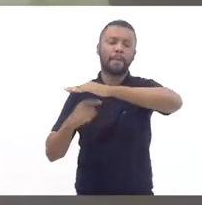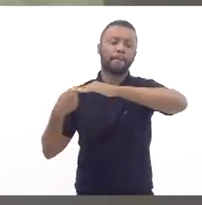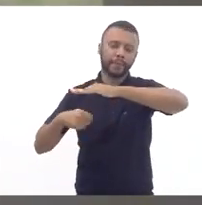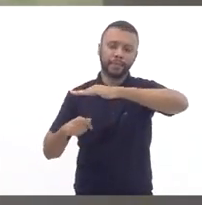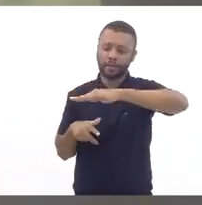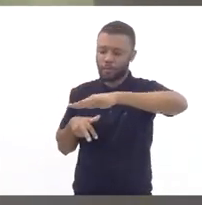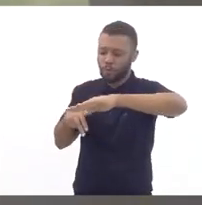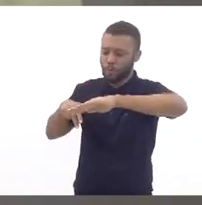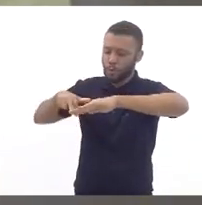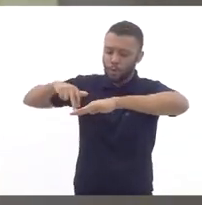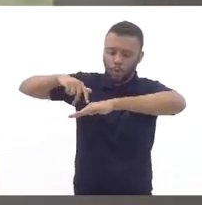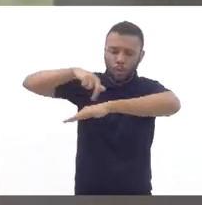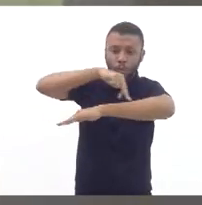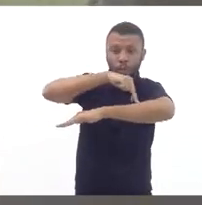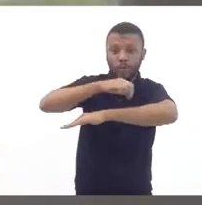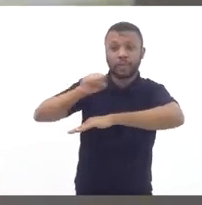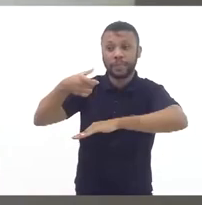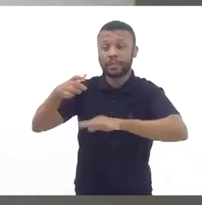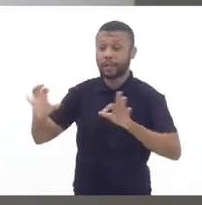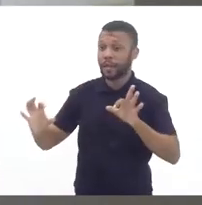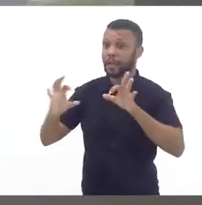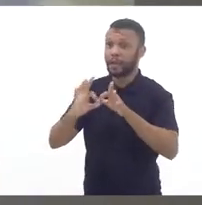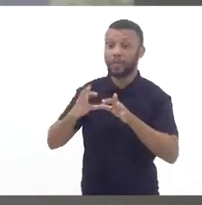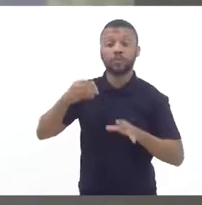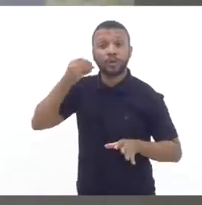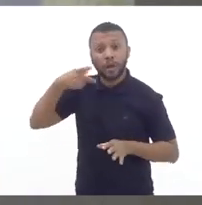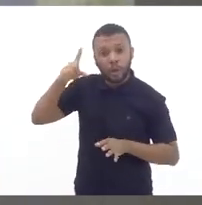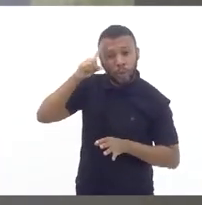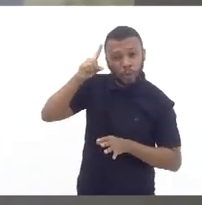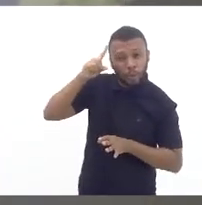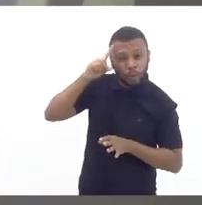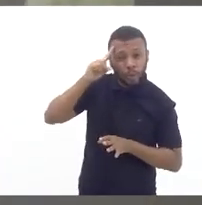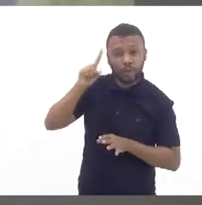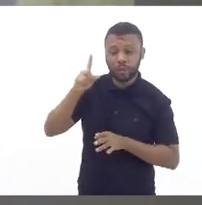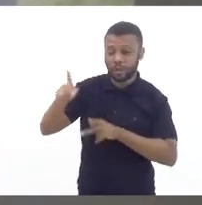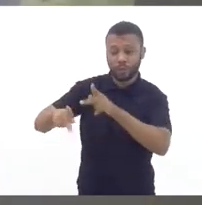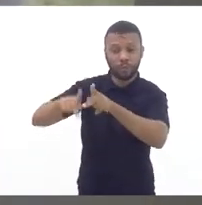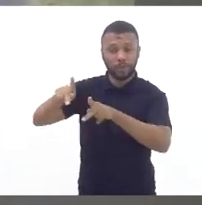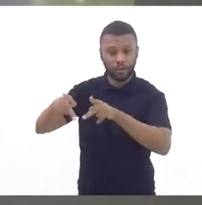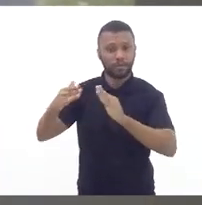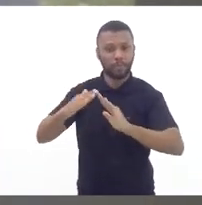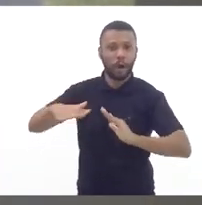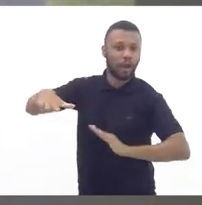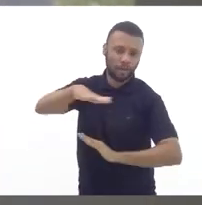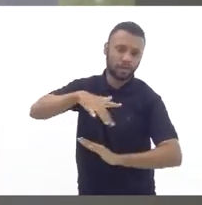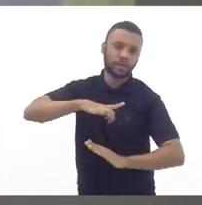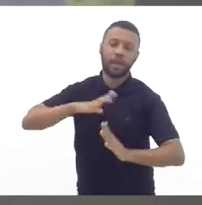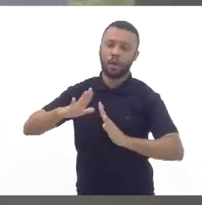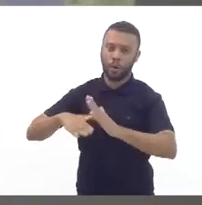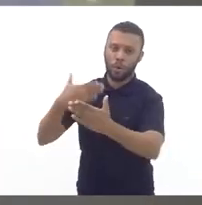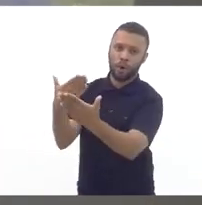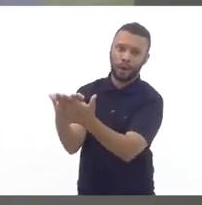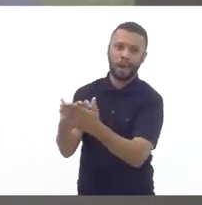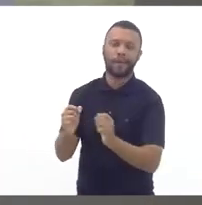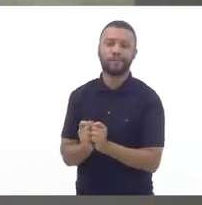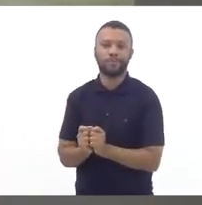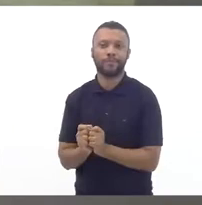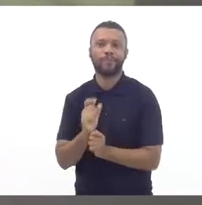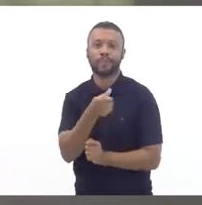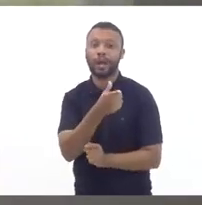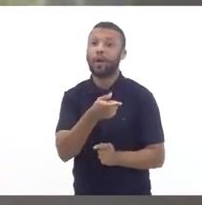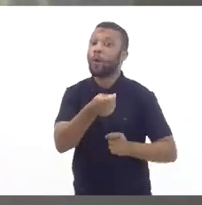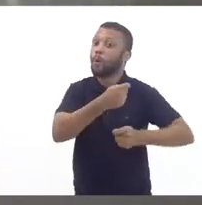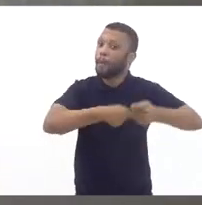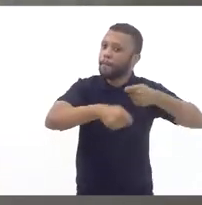de cheque. O dia a dia da população aqui é o colégio, é o comércio e muitos que têm que desembarcar aqui do